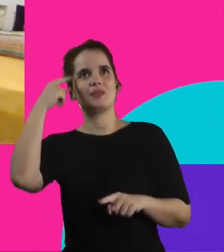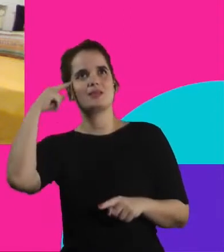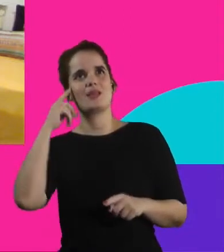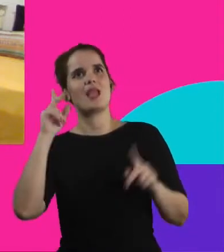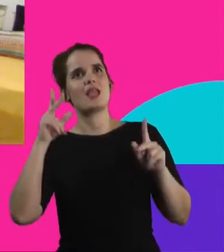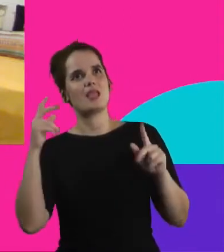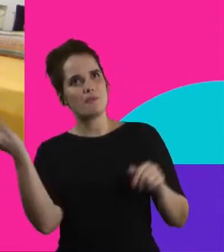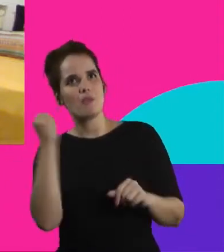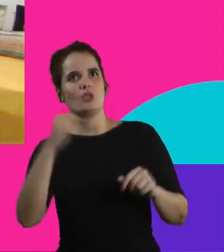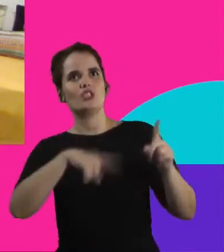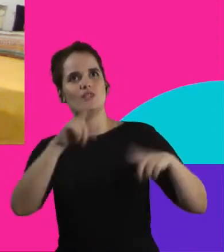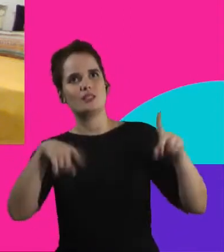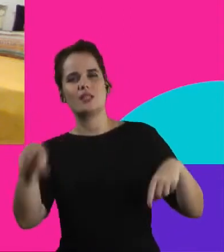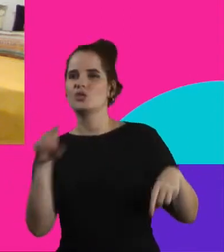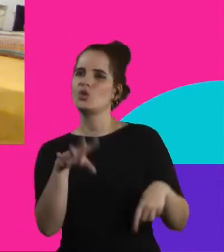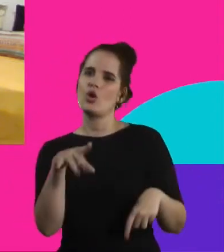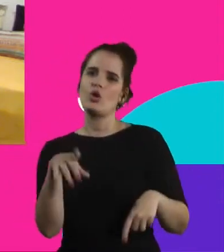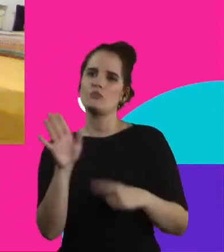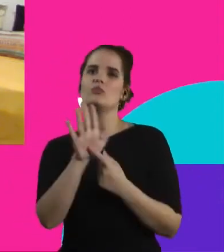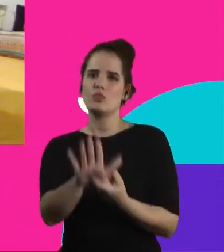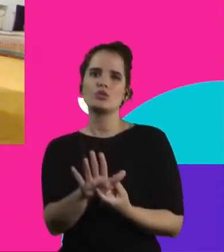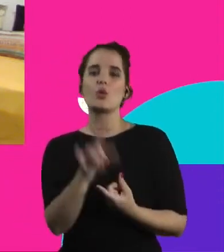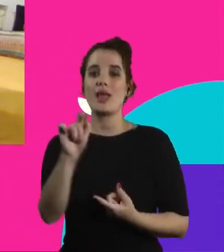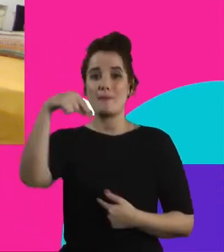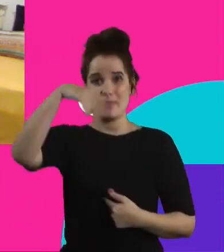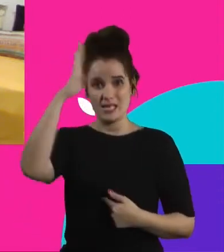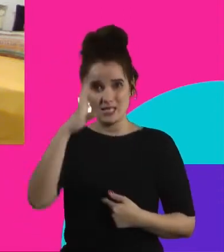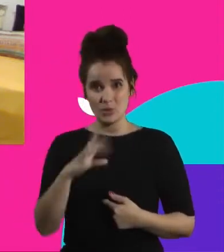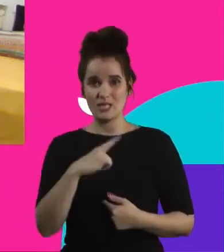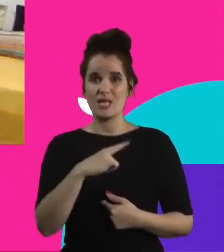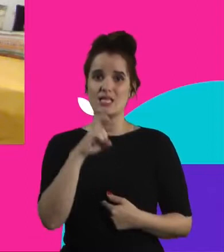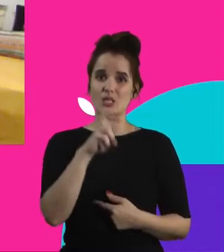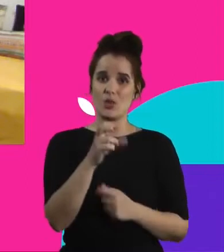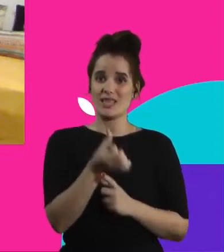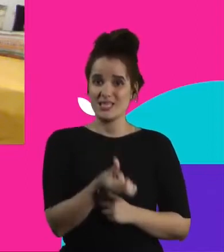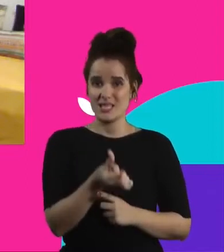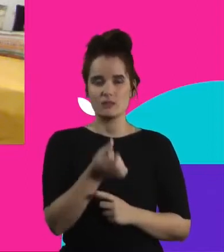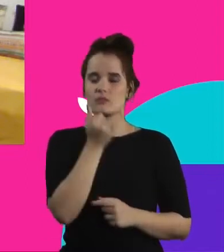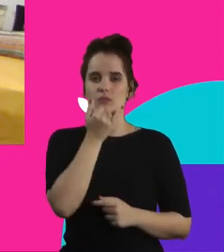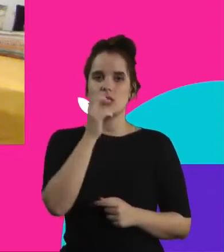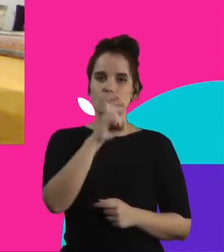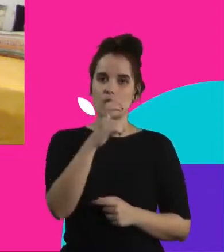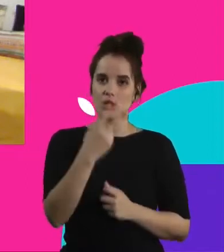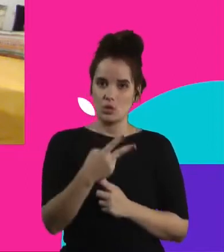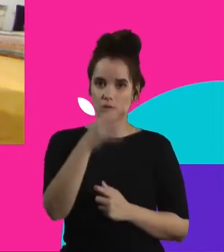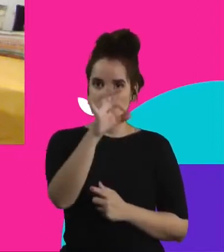diversidade. Só para dar uma ideia, o Brasil tem 56% de pessoas, 52% de